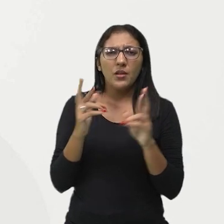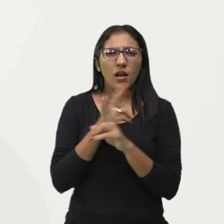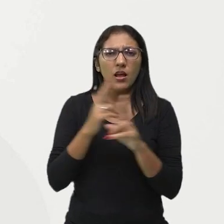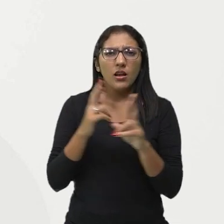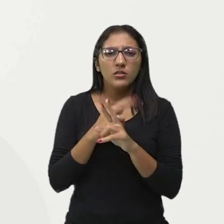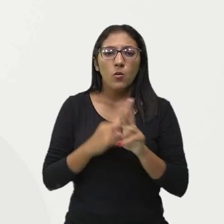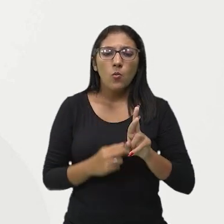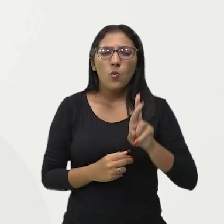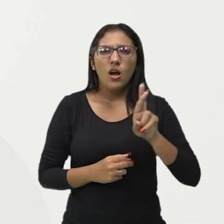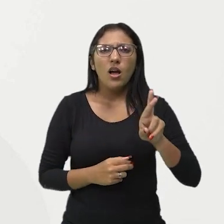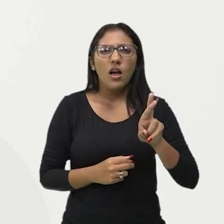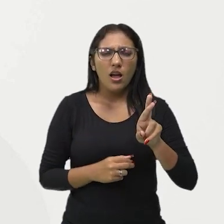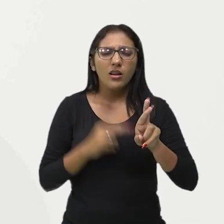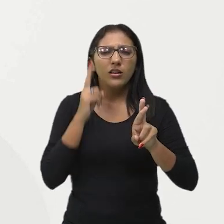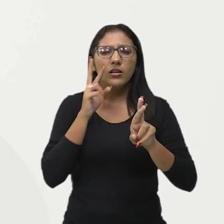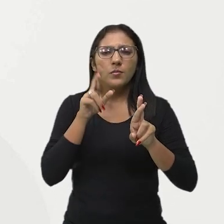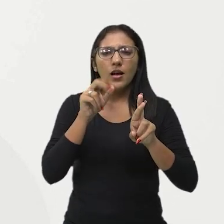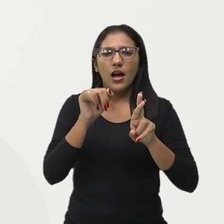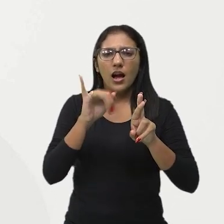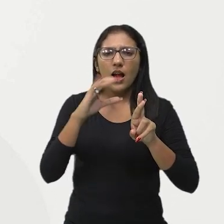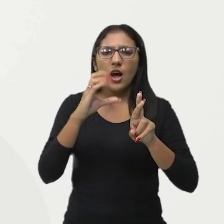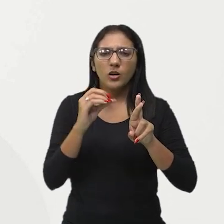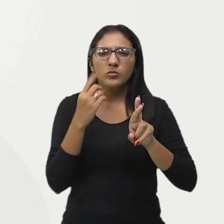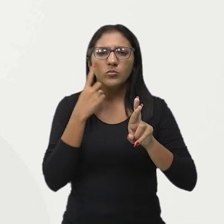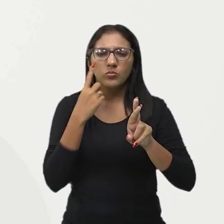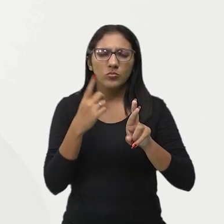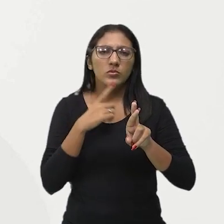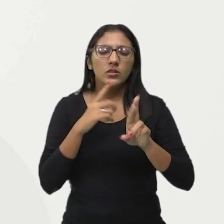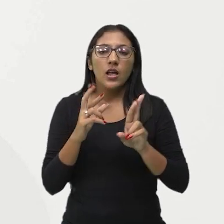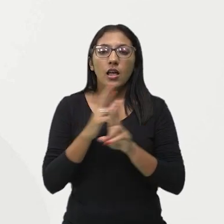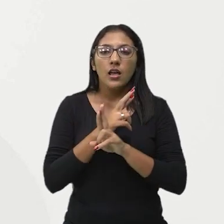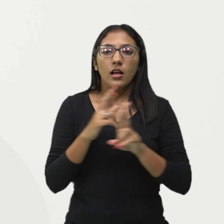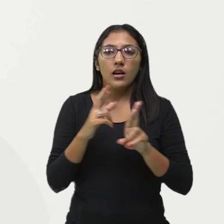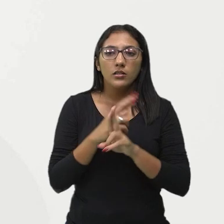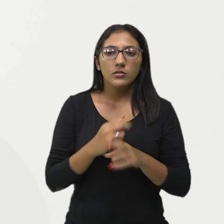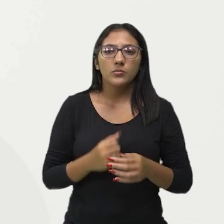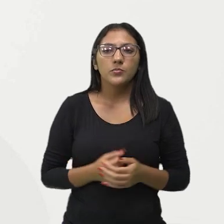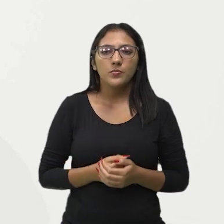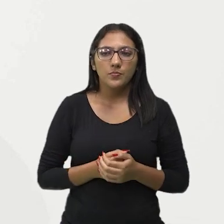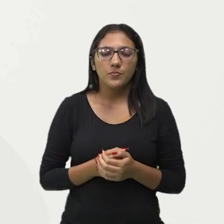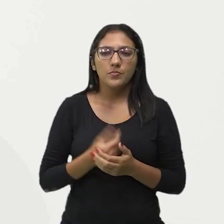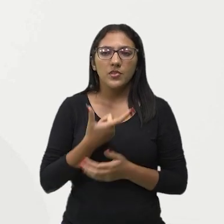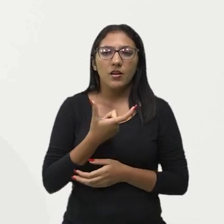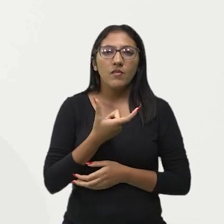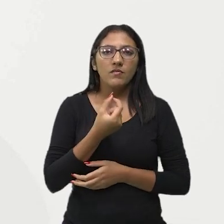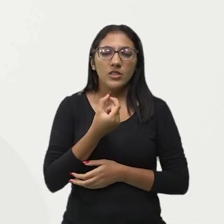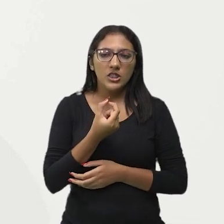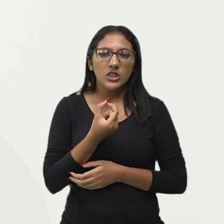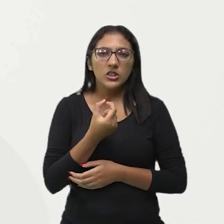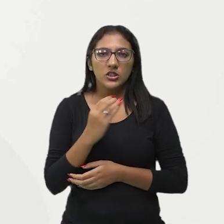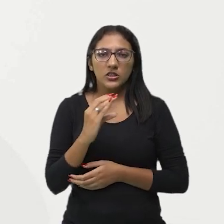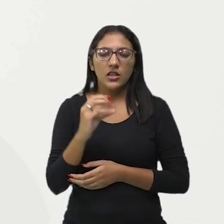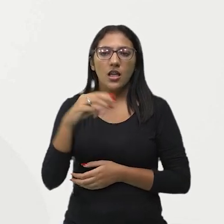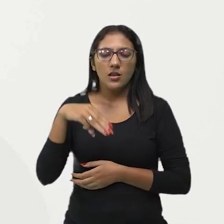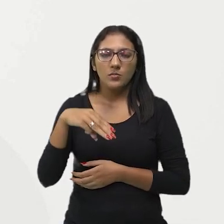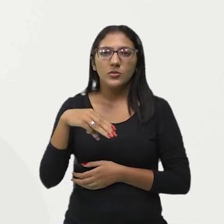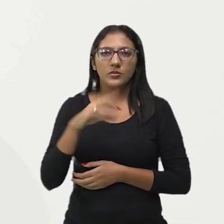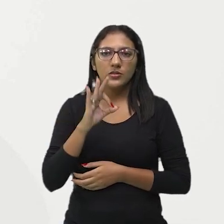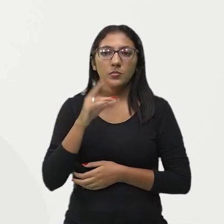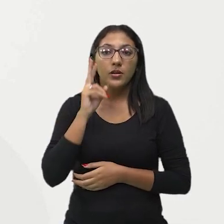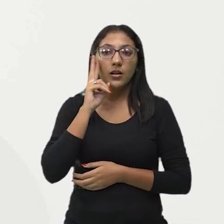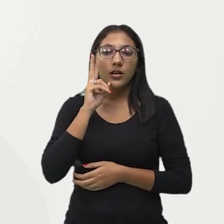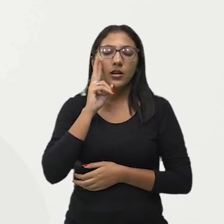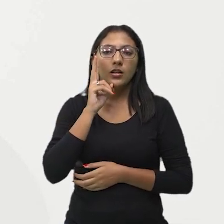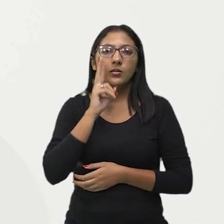a 20 centímetros, tá legal? Porque o diâmetro você aprendeu já na aula de hoje, que é 2